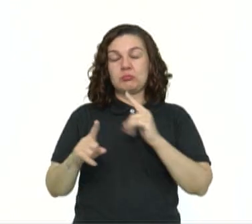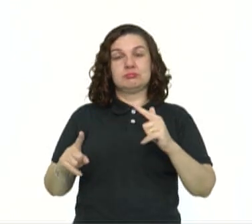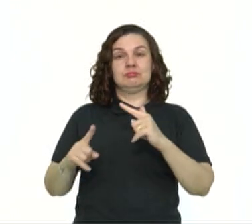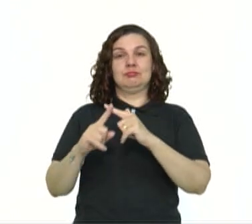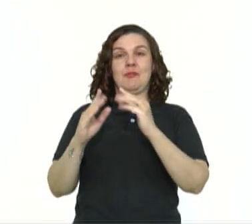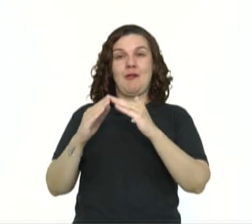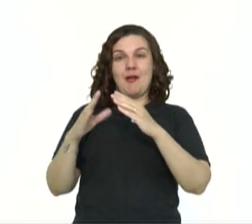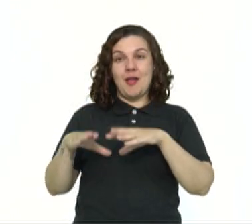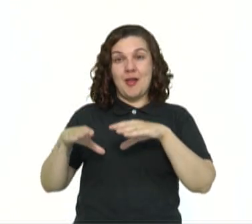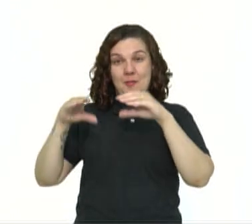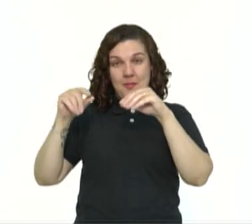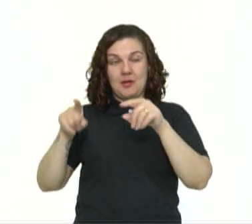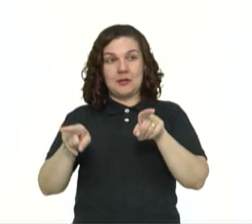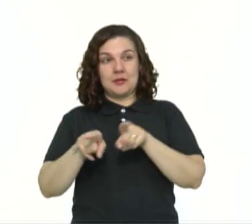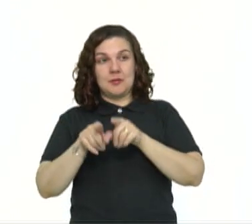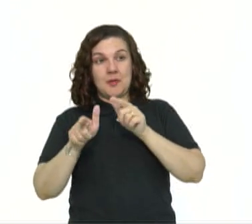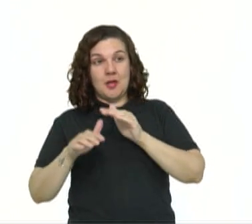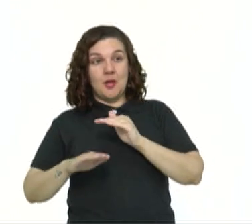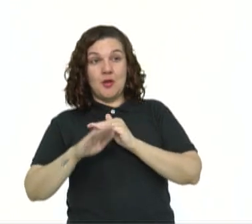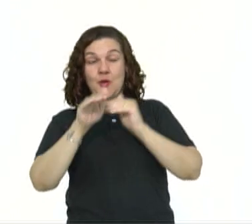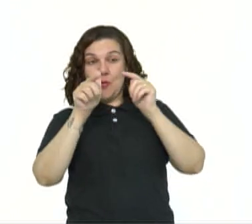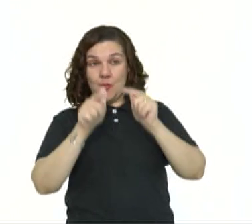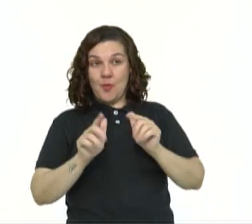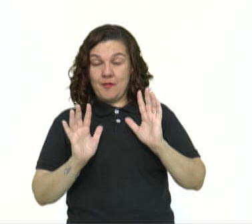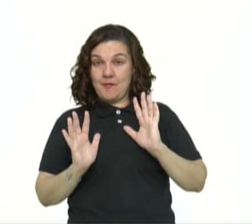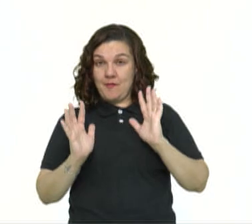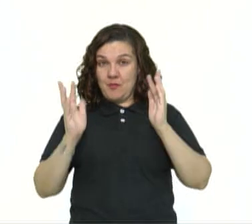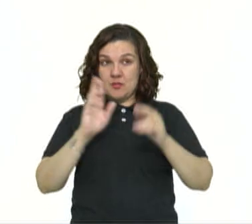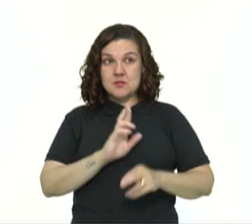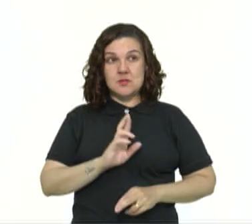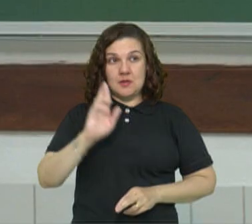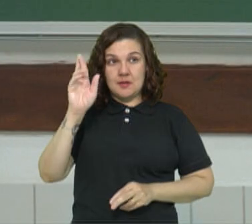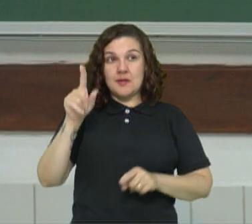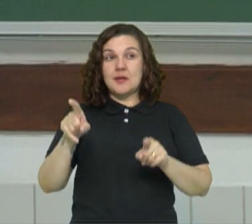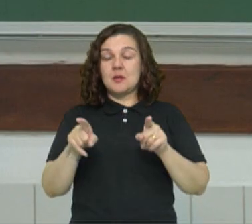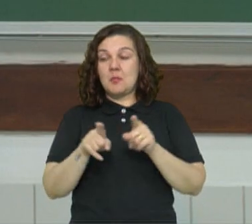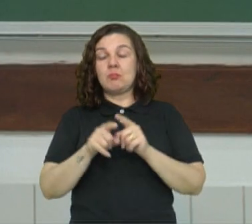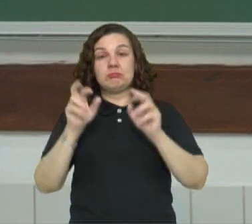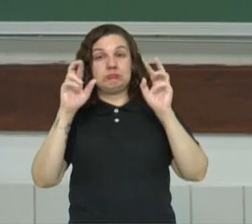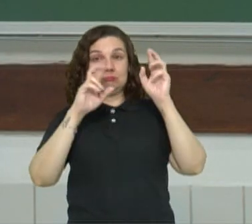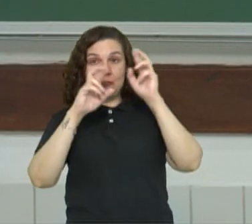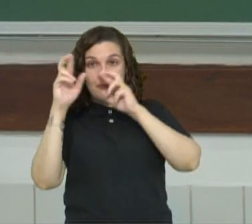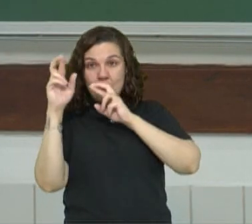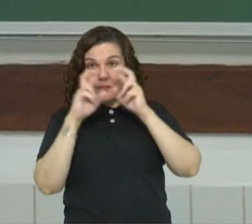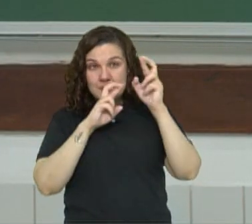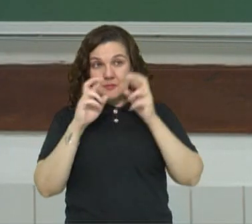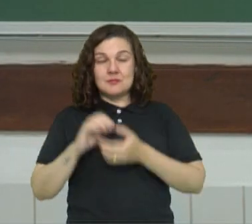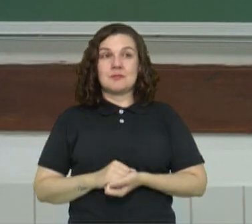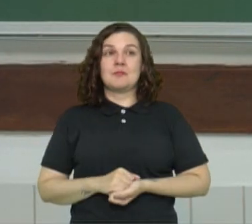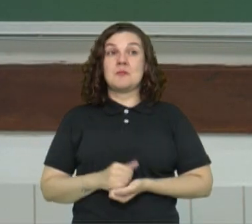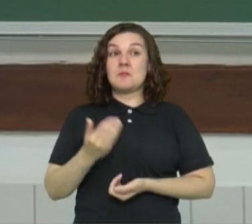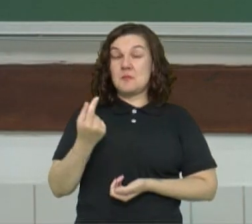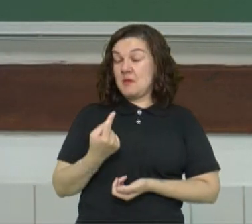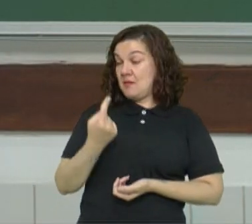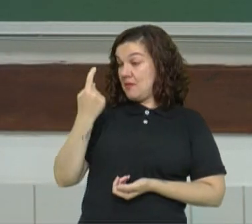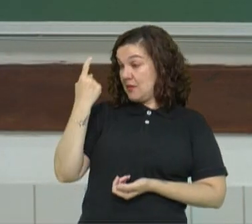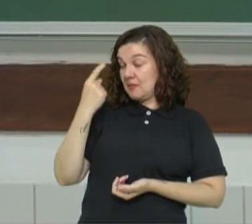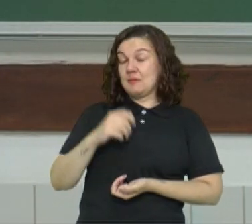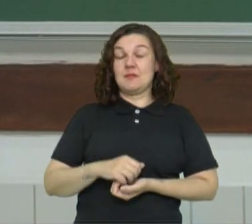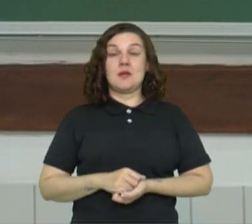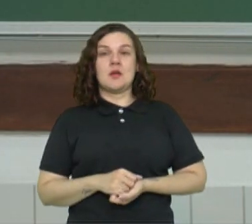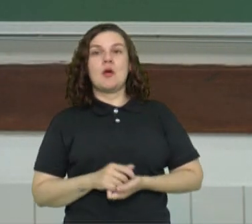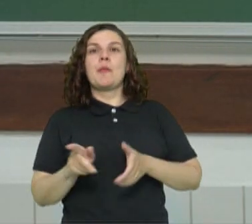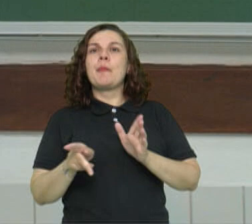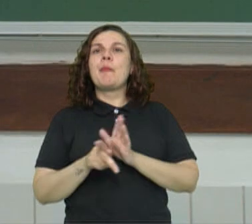palácio, plataformas para cerimoniais, ritos religiosos e observatórios. Vamos